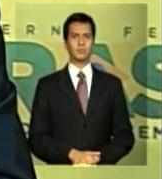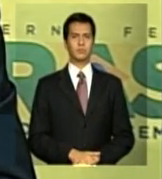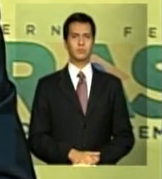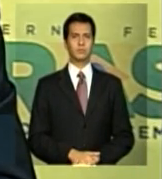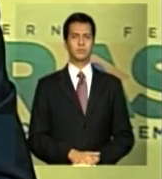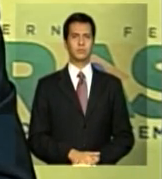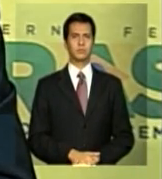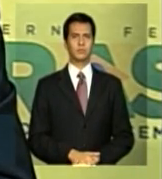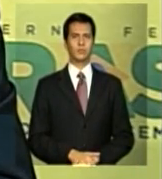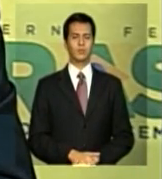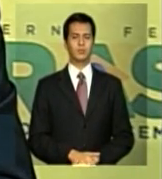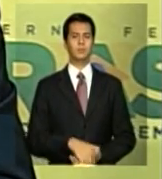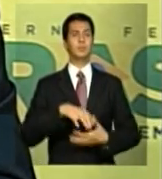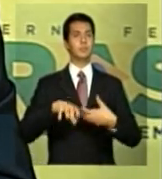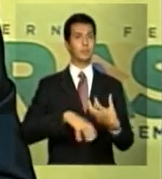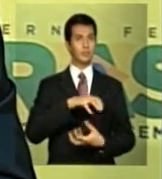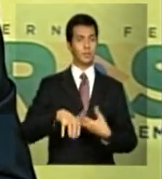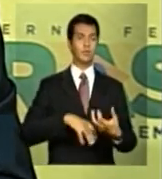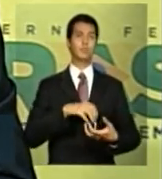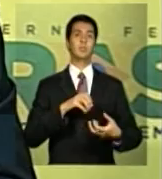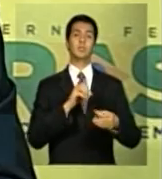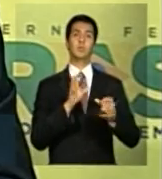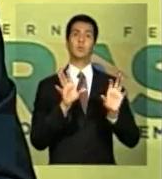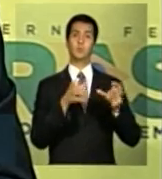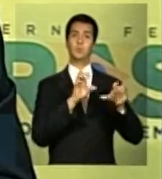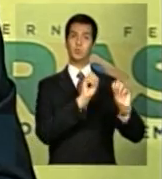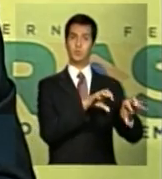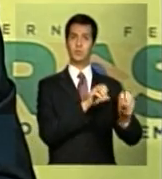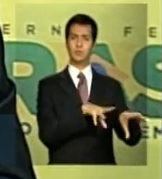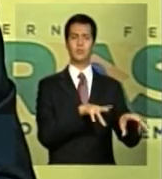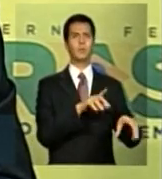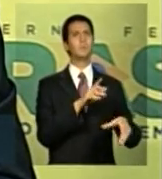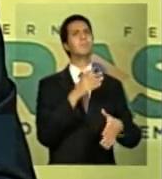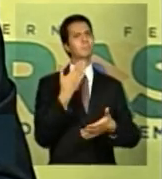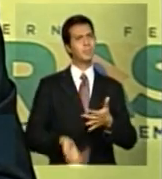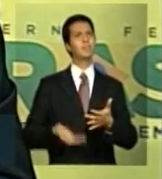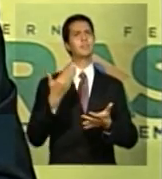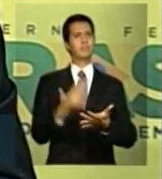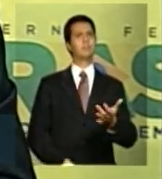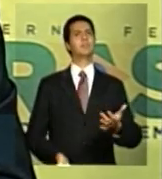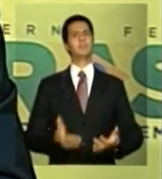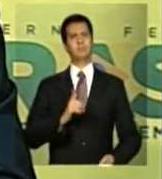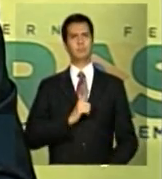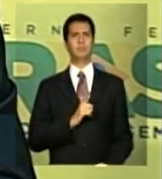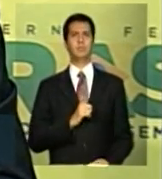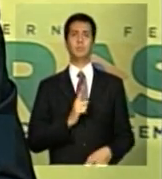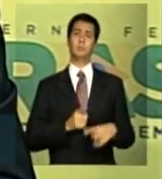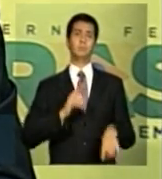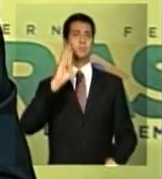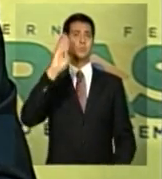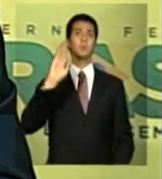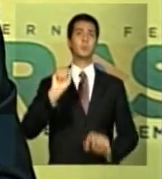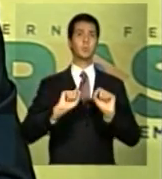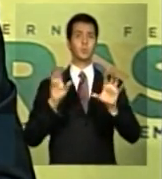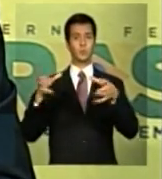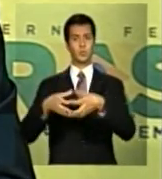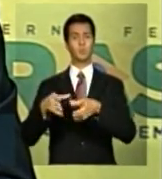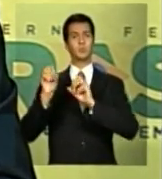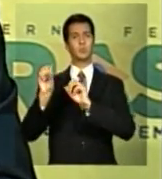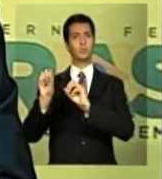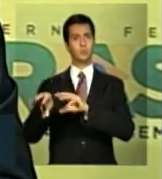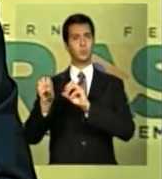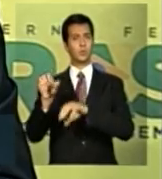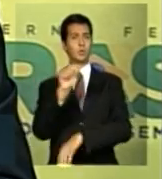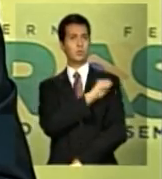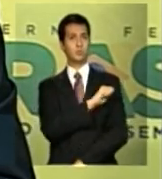aparentemente, uma greve na educação não traz prejuízo, mas tem, sim, traz muitos prejuízos. Especialmente os estudantes que precisam concluir